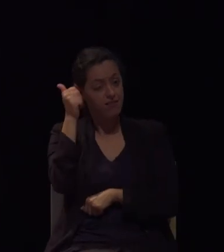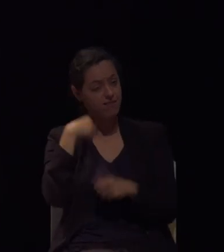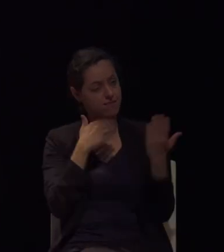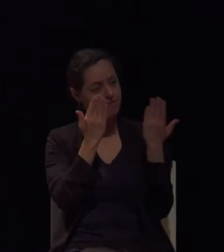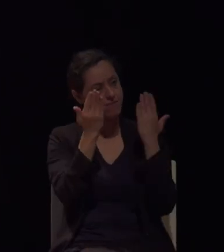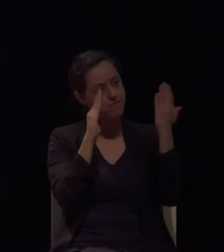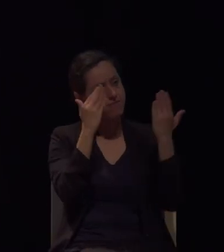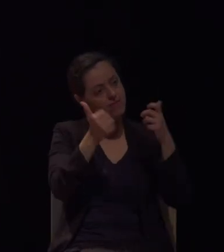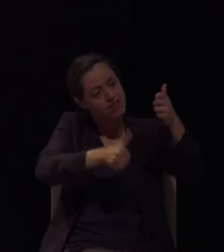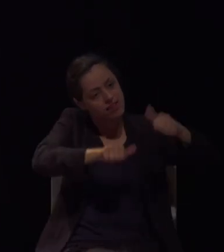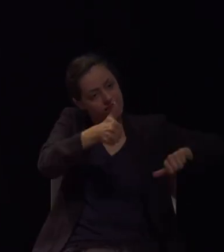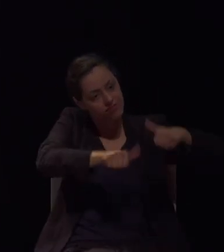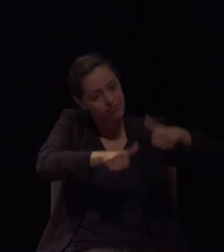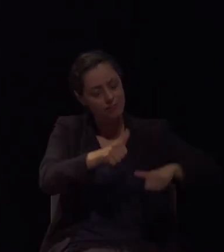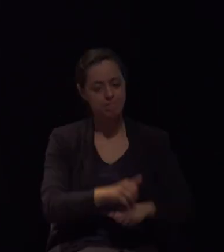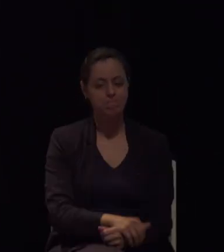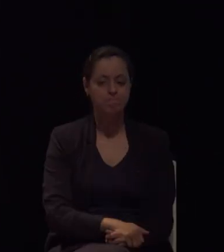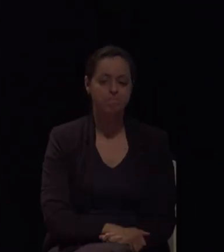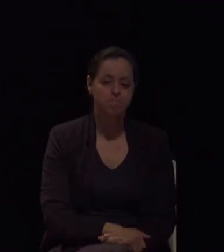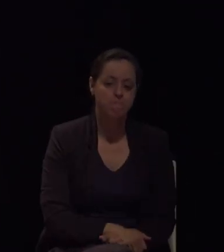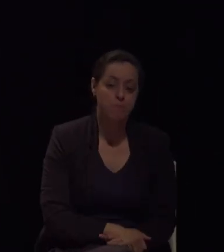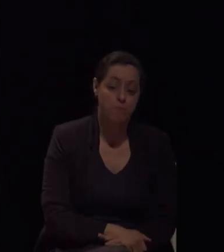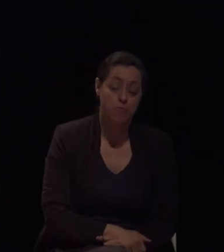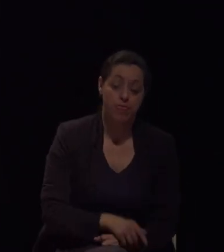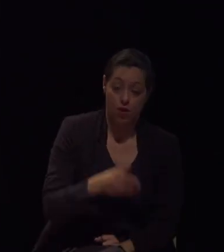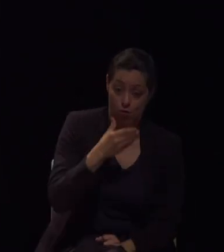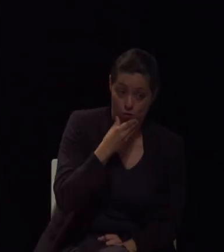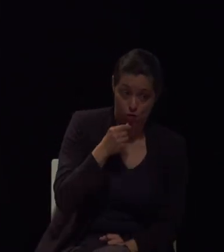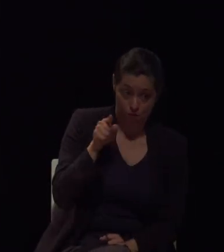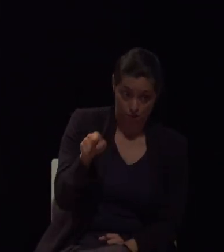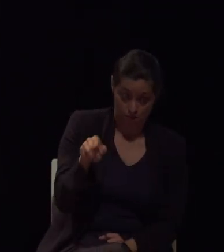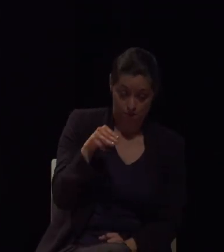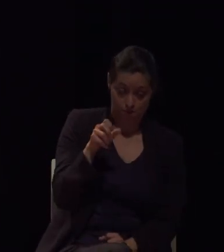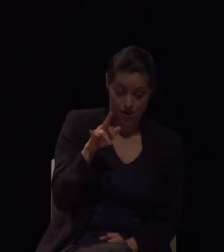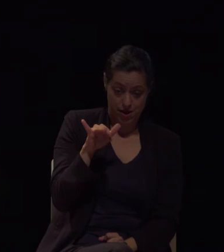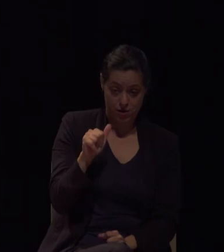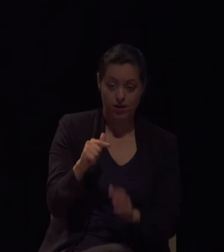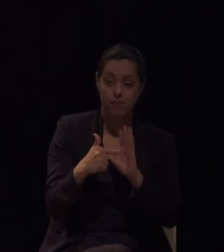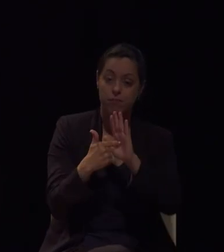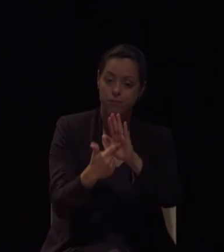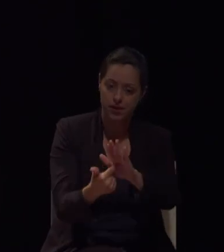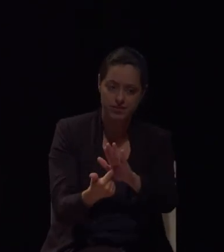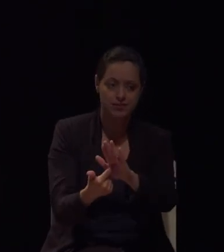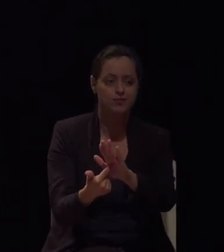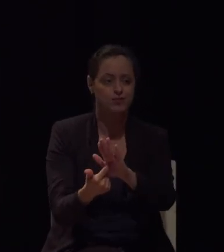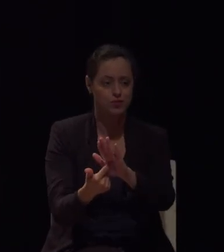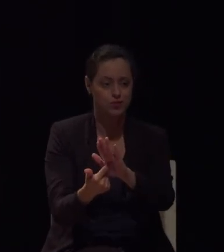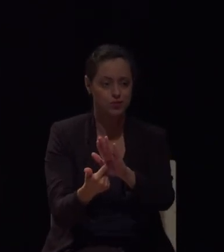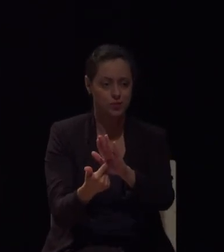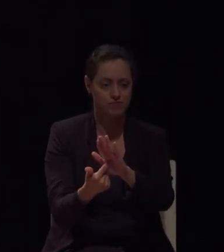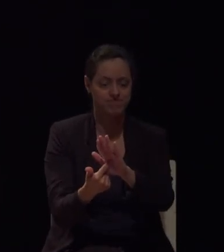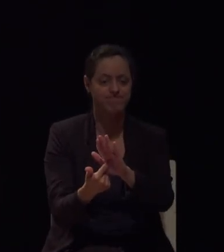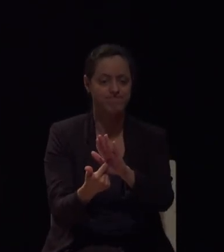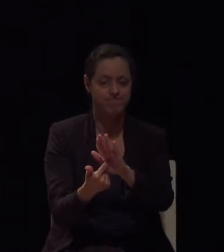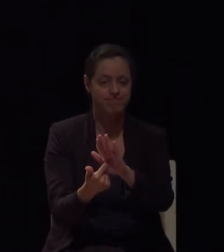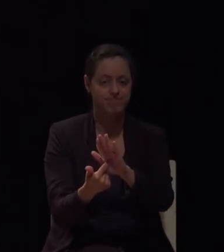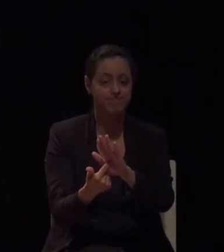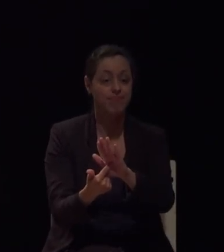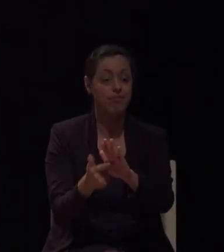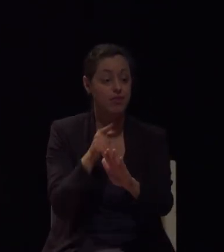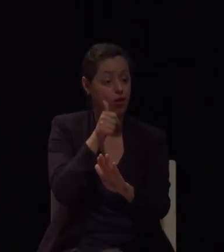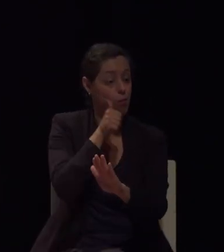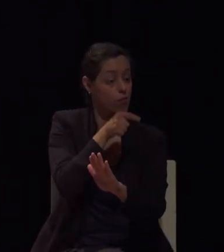e ele apresentou a maria é vou falar maria para ficar mais fácil a minha vida ao cônsul dos estados